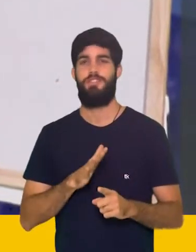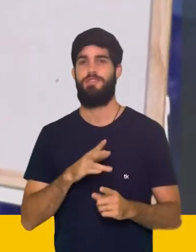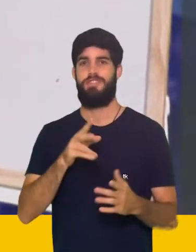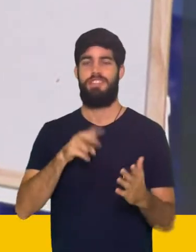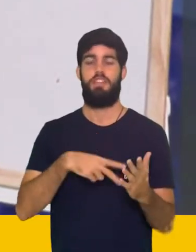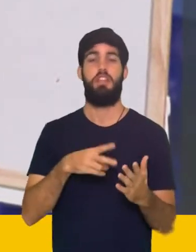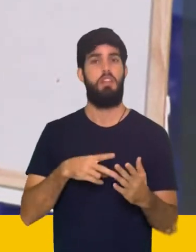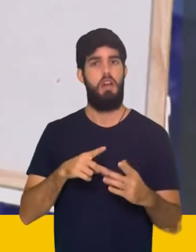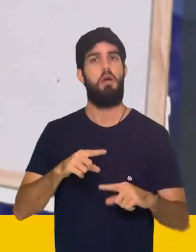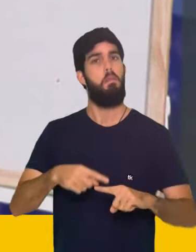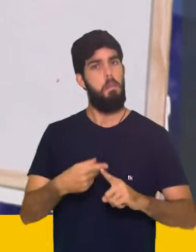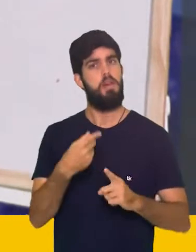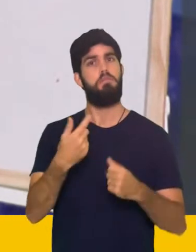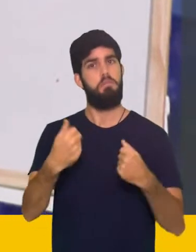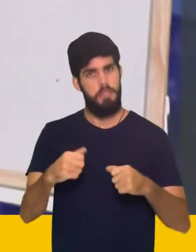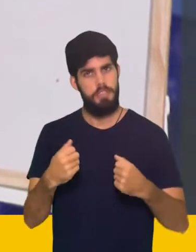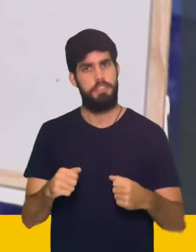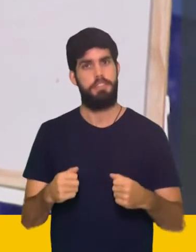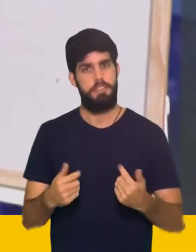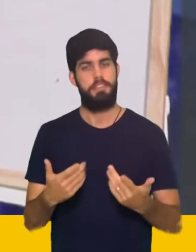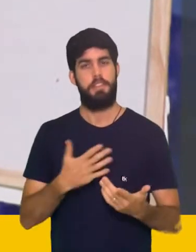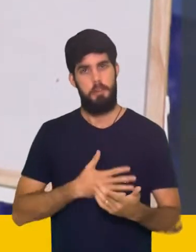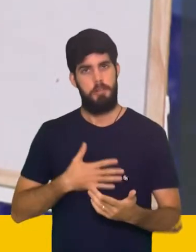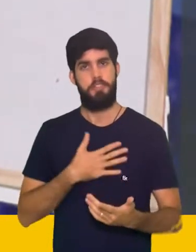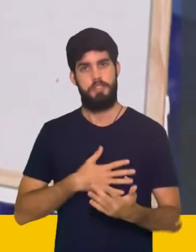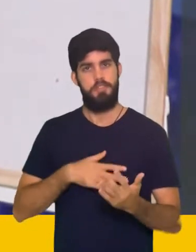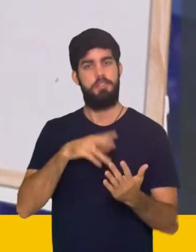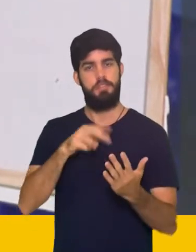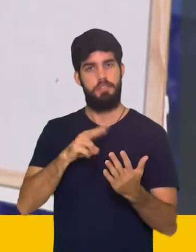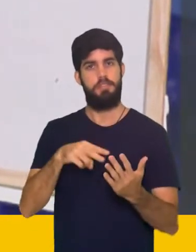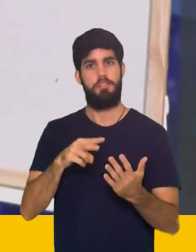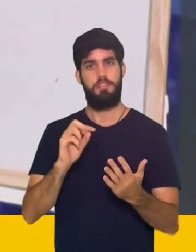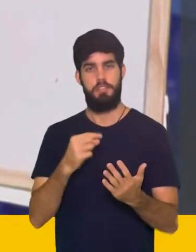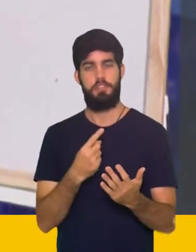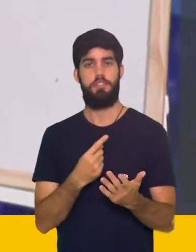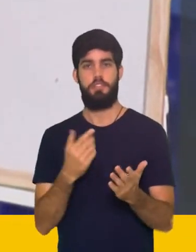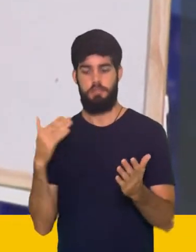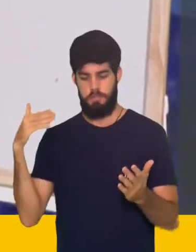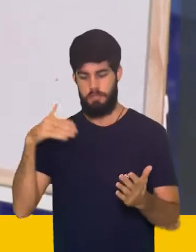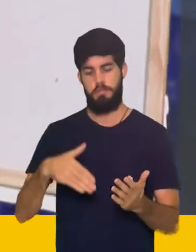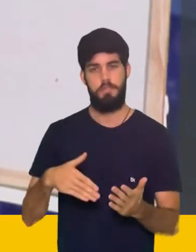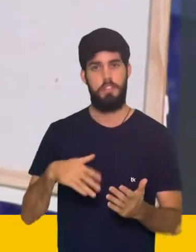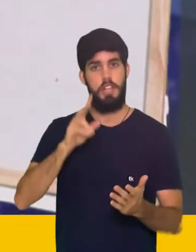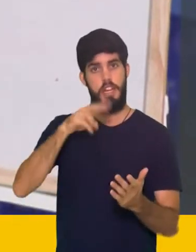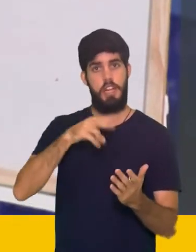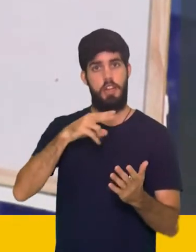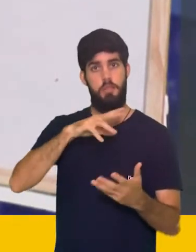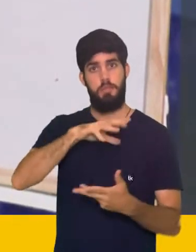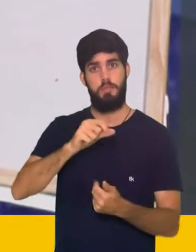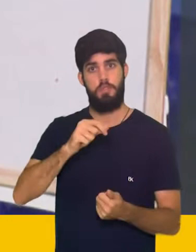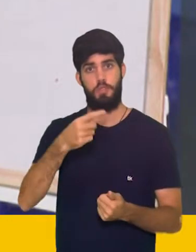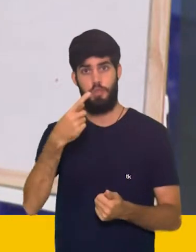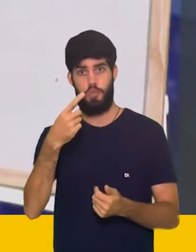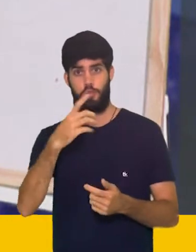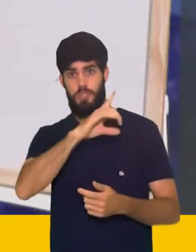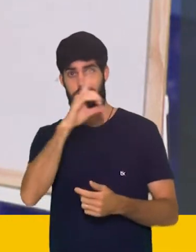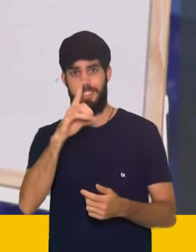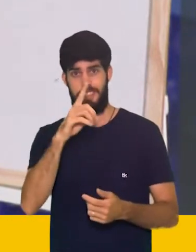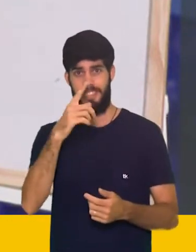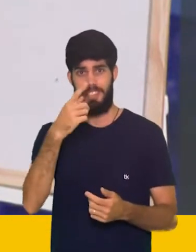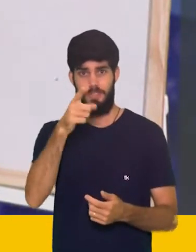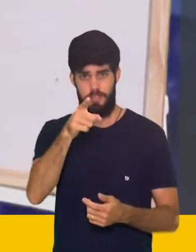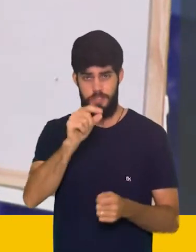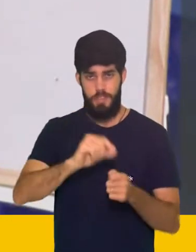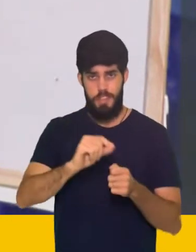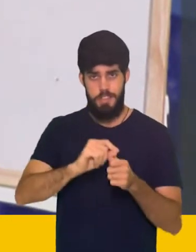de gostar, meu amor. A vida é leitura. Estamos aqui para ler o mundo. E no dia de tu fazeres teu Enem, tu não